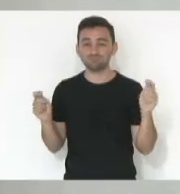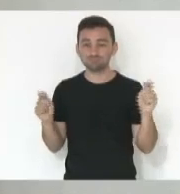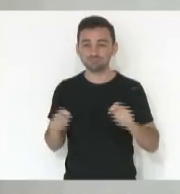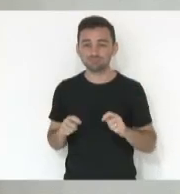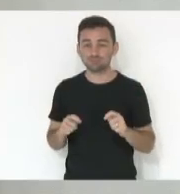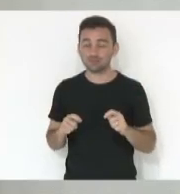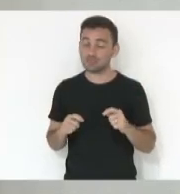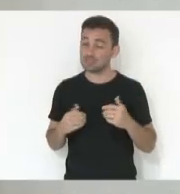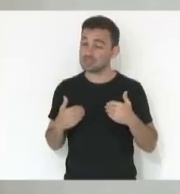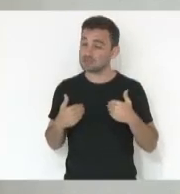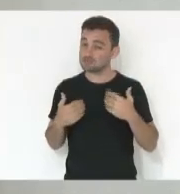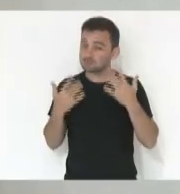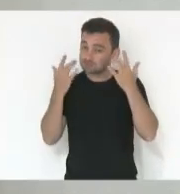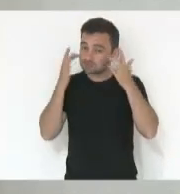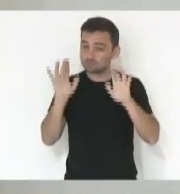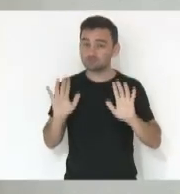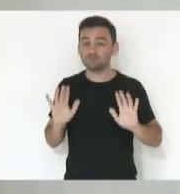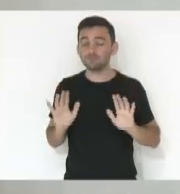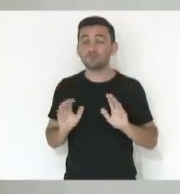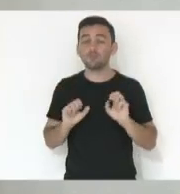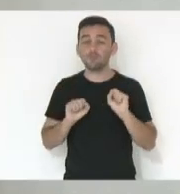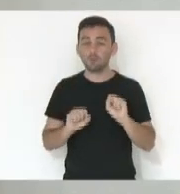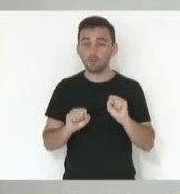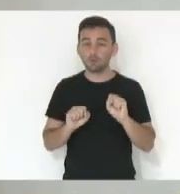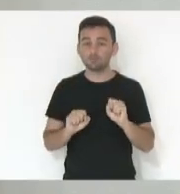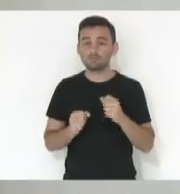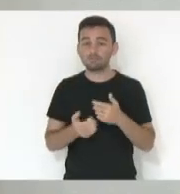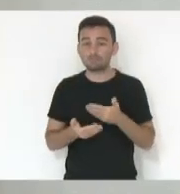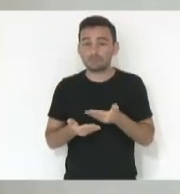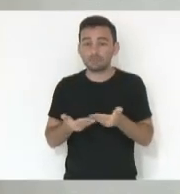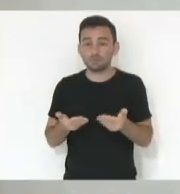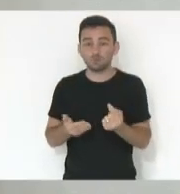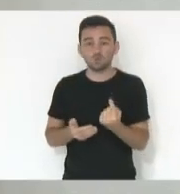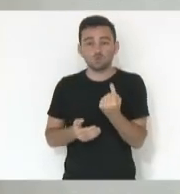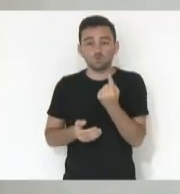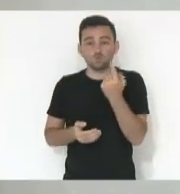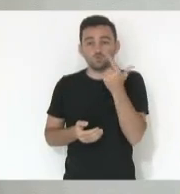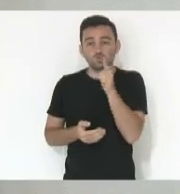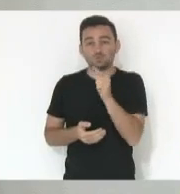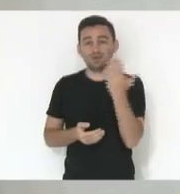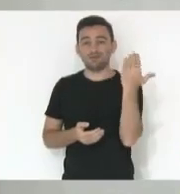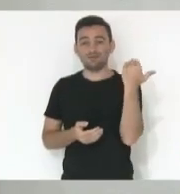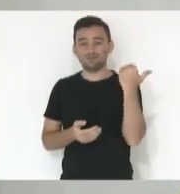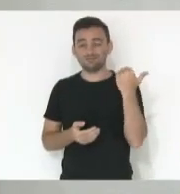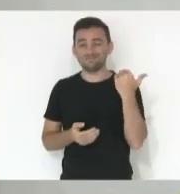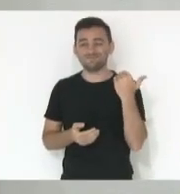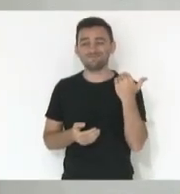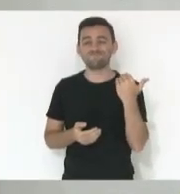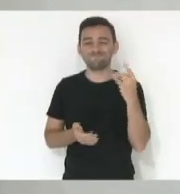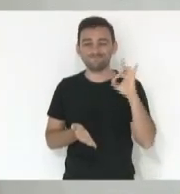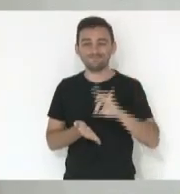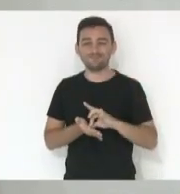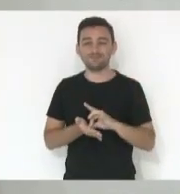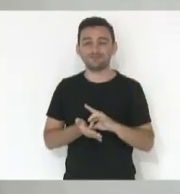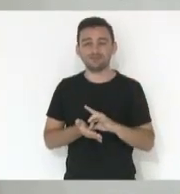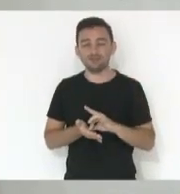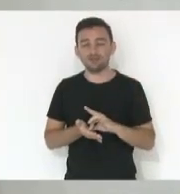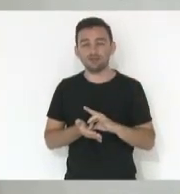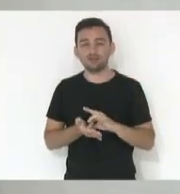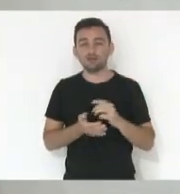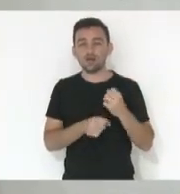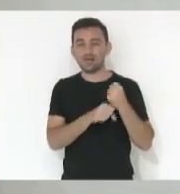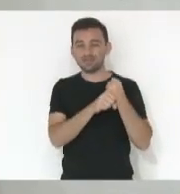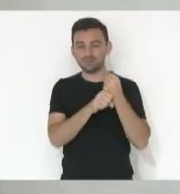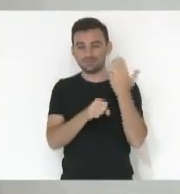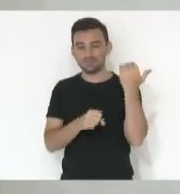não, de perder a única conquista que a agricultura teve de fato nos últimos